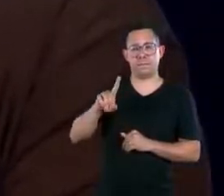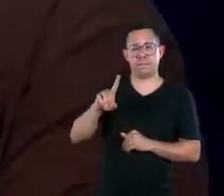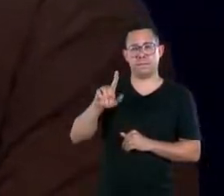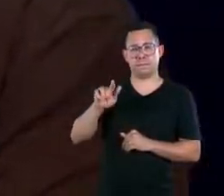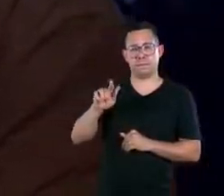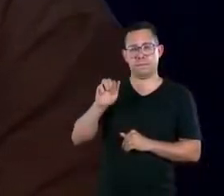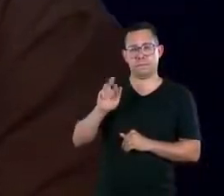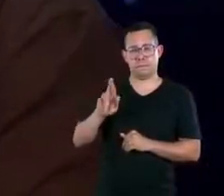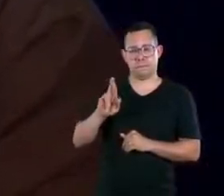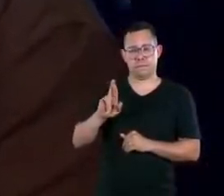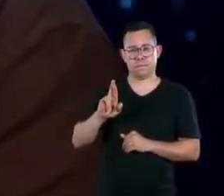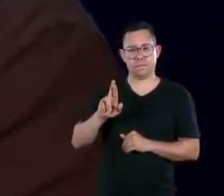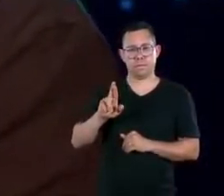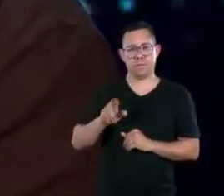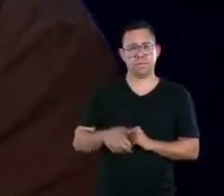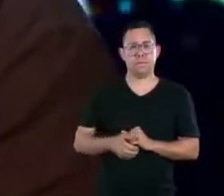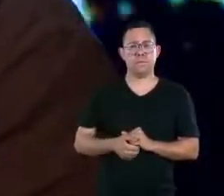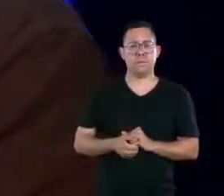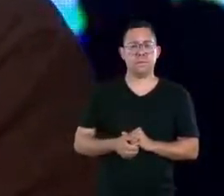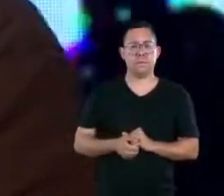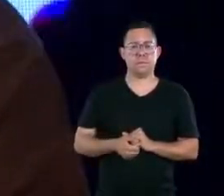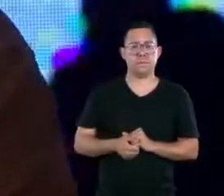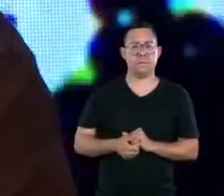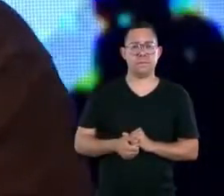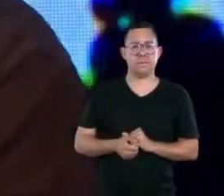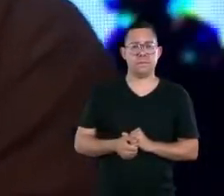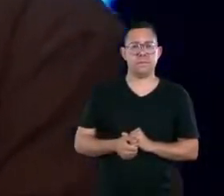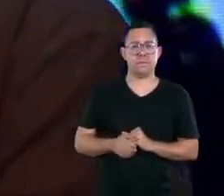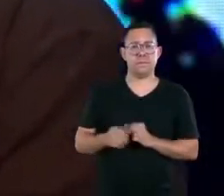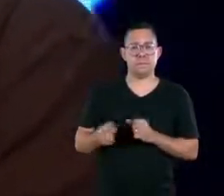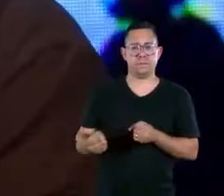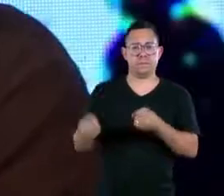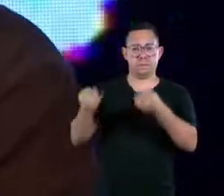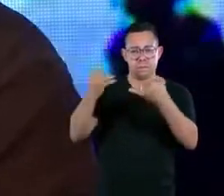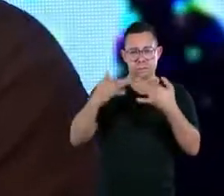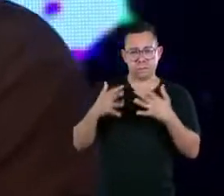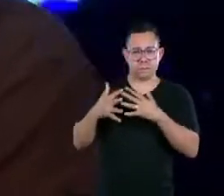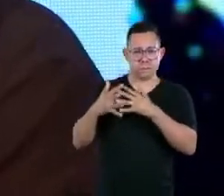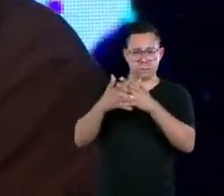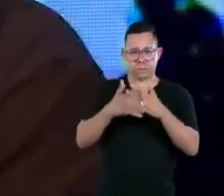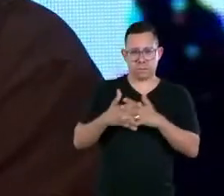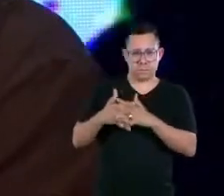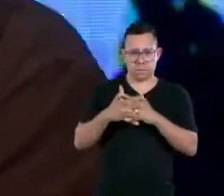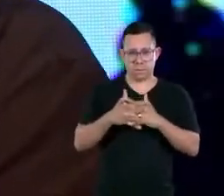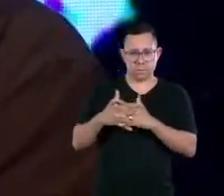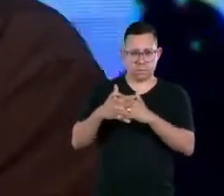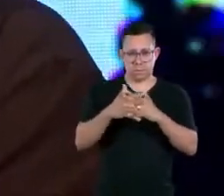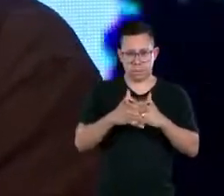falou sobre temas da teoria da complexidade, da